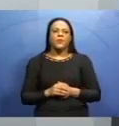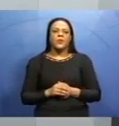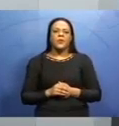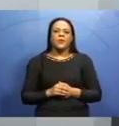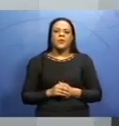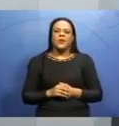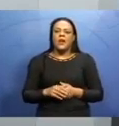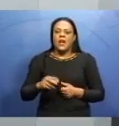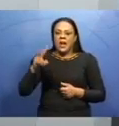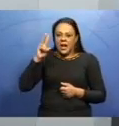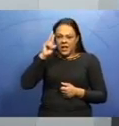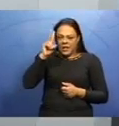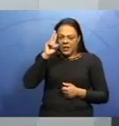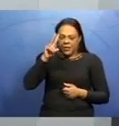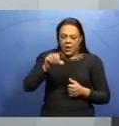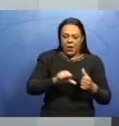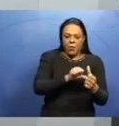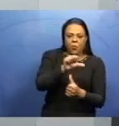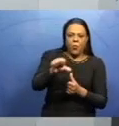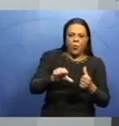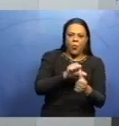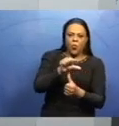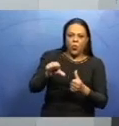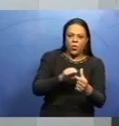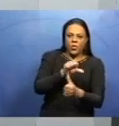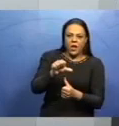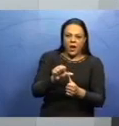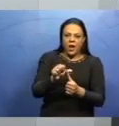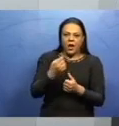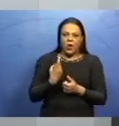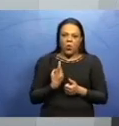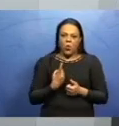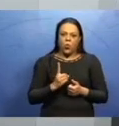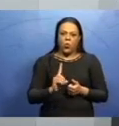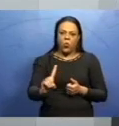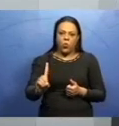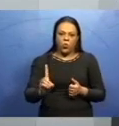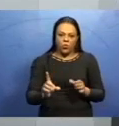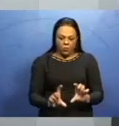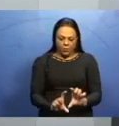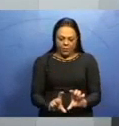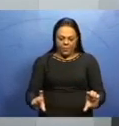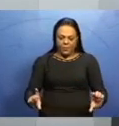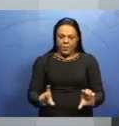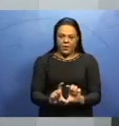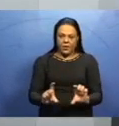Lembrando que é para fazer uma modificação nesse último parágrafo.